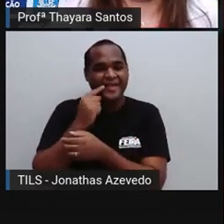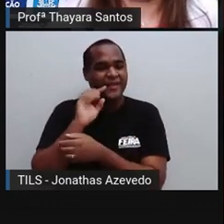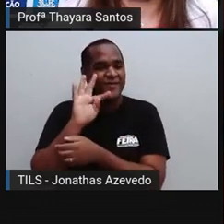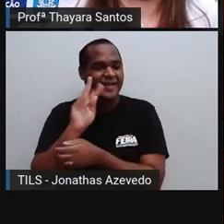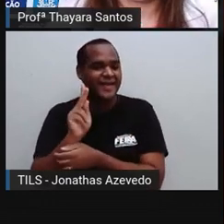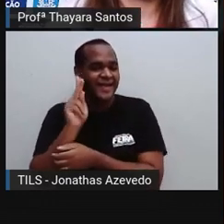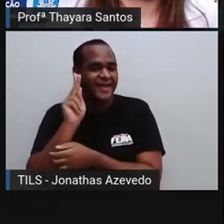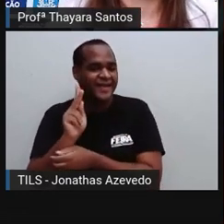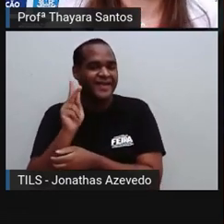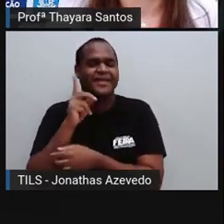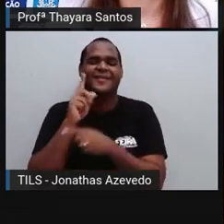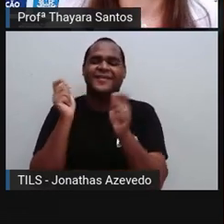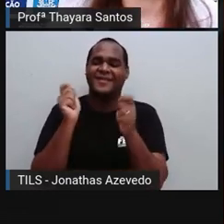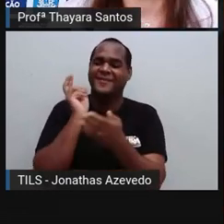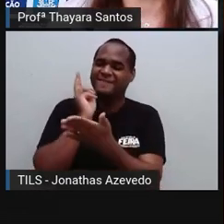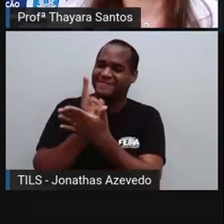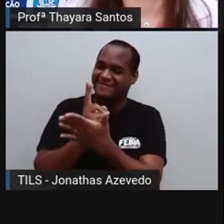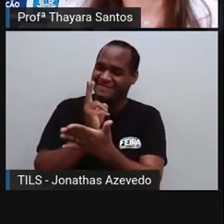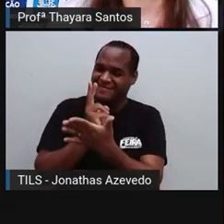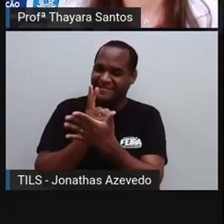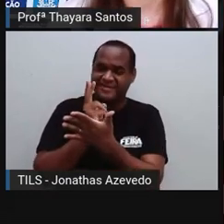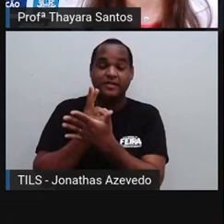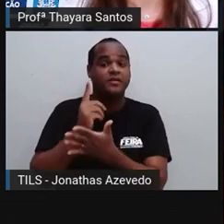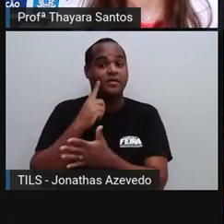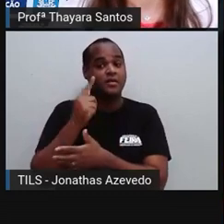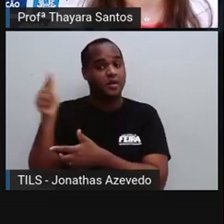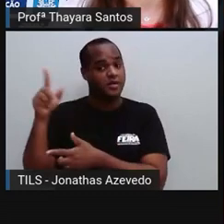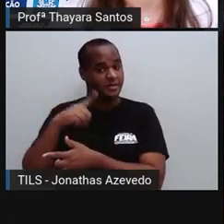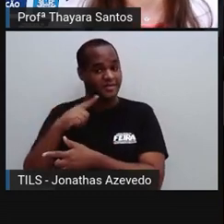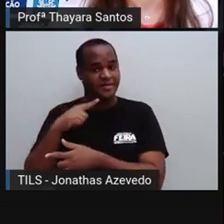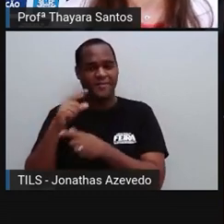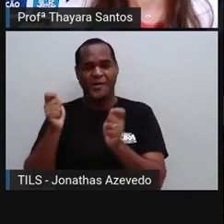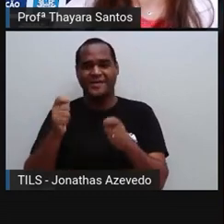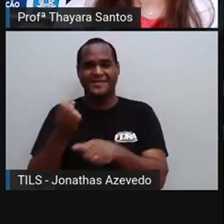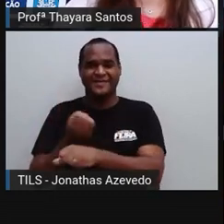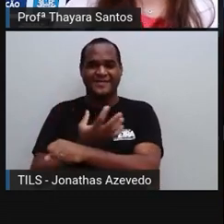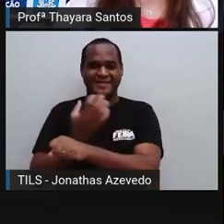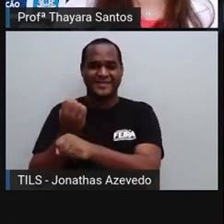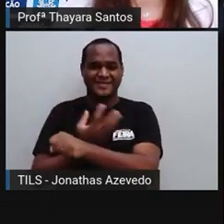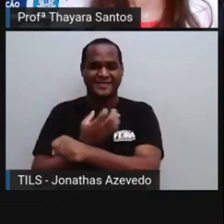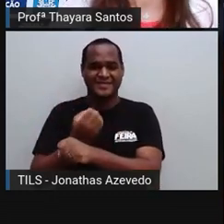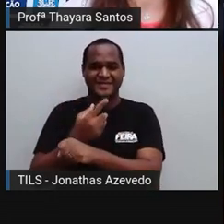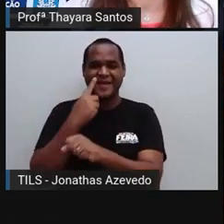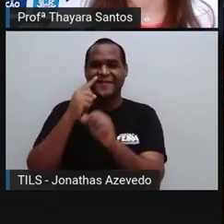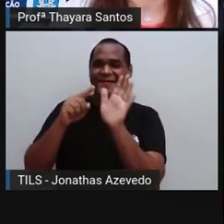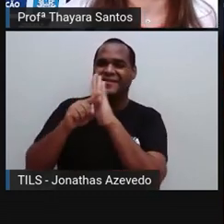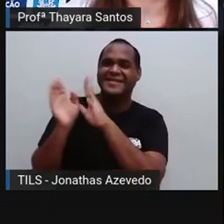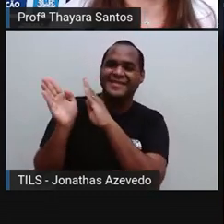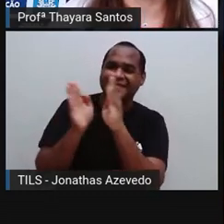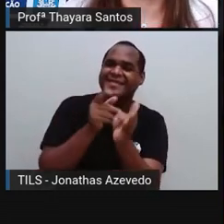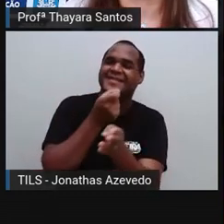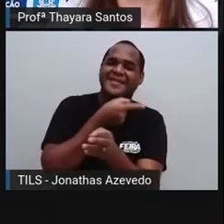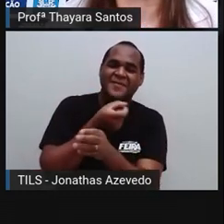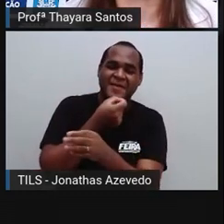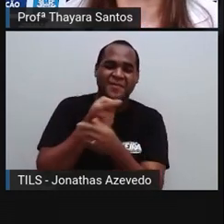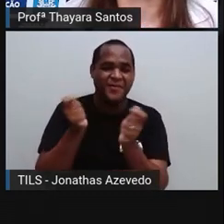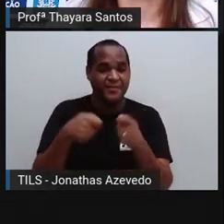devem fazer sempre. Então, isso é uma das formas de se animar também naquele momento em que as coisas parecem não estar muito